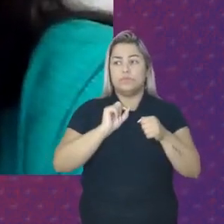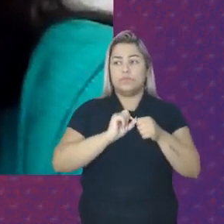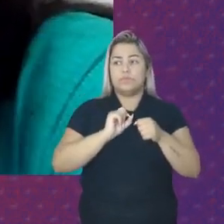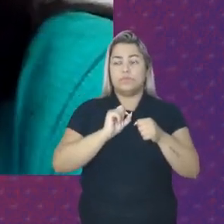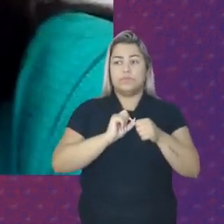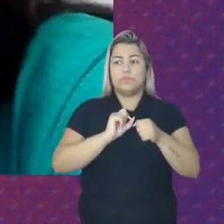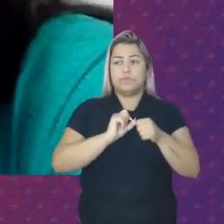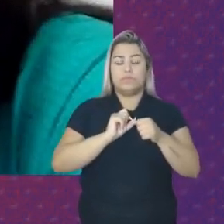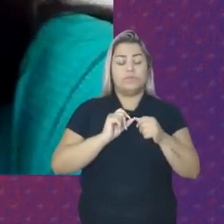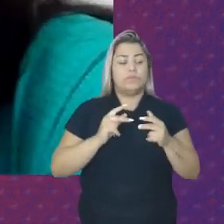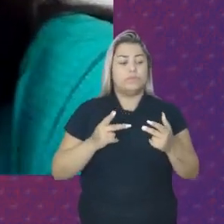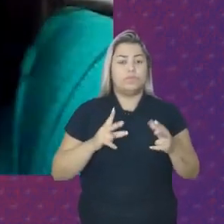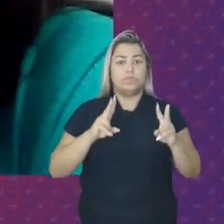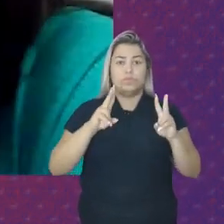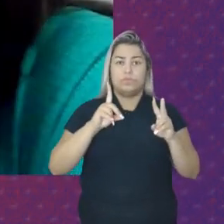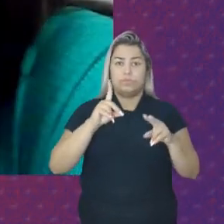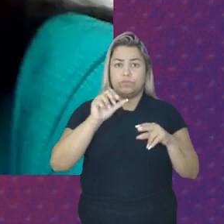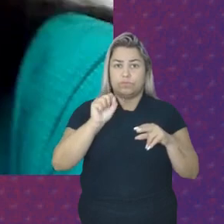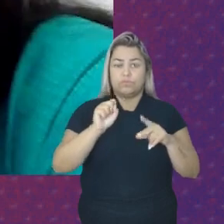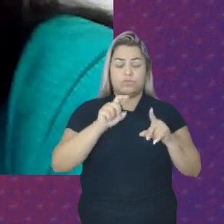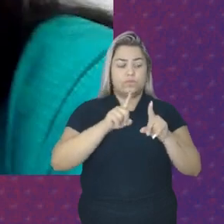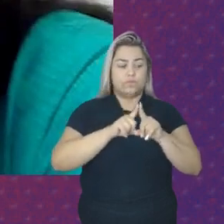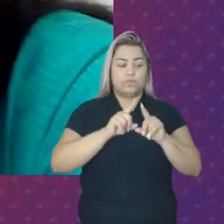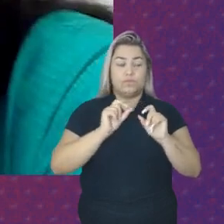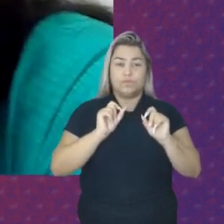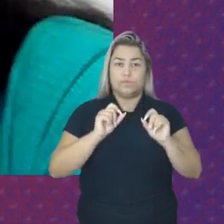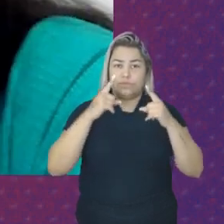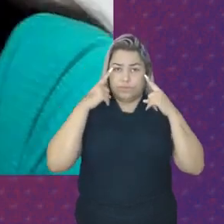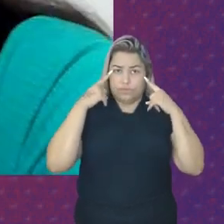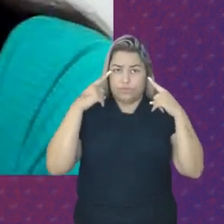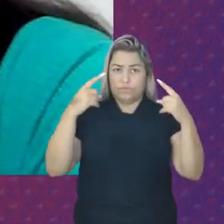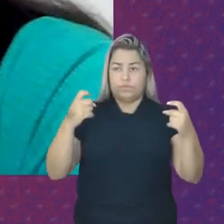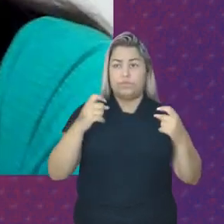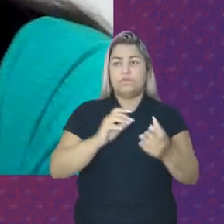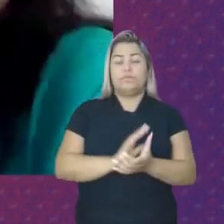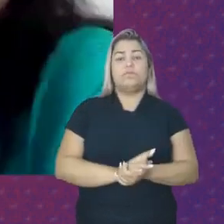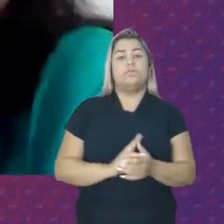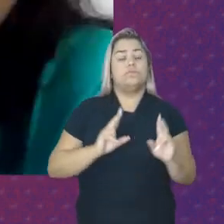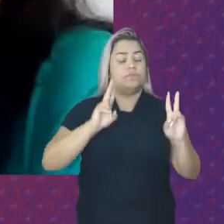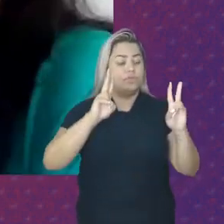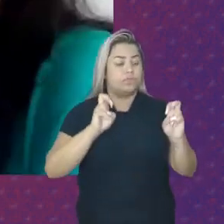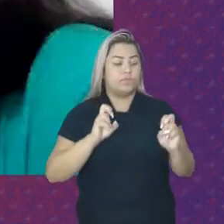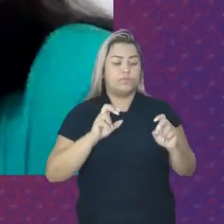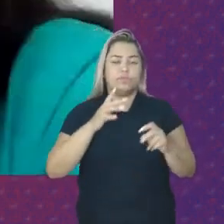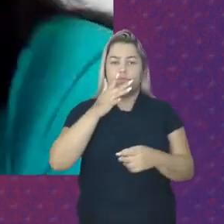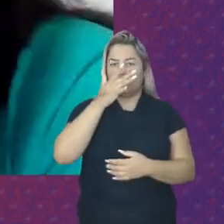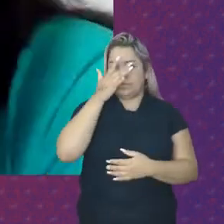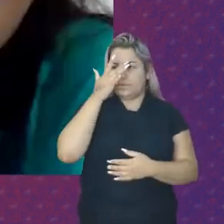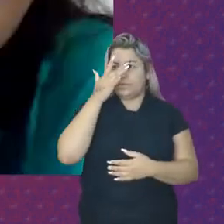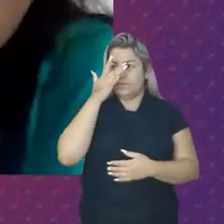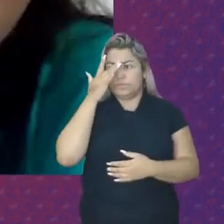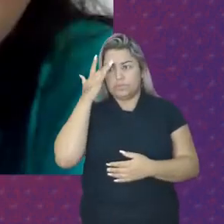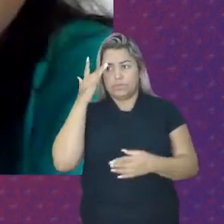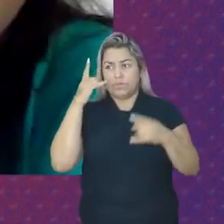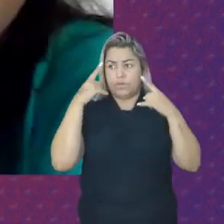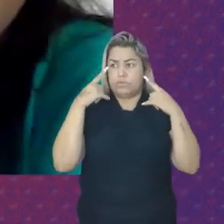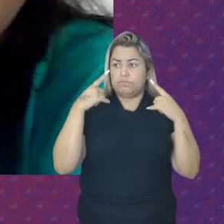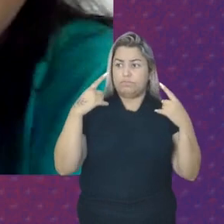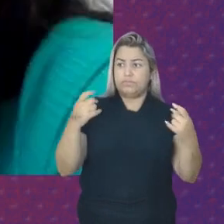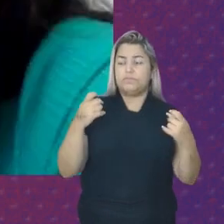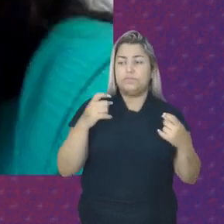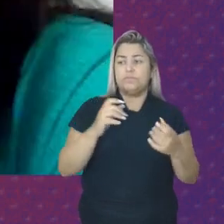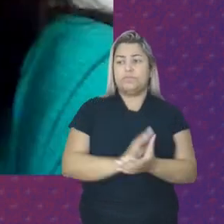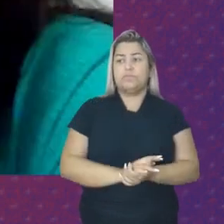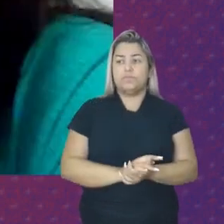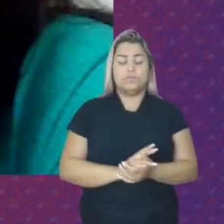o recorte sobre os dados específicos dessa violência, faz o recorte sobre agressor, sobre as vítimas agredidas, os tipos